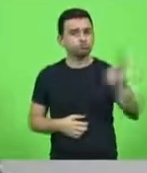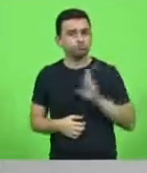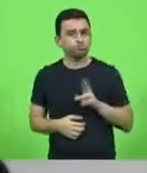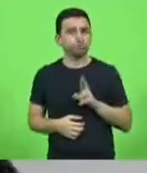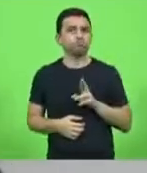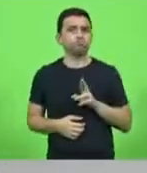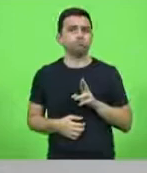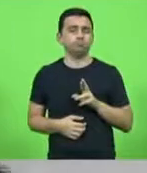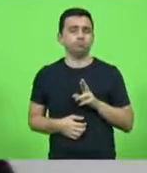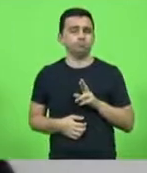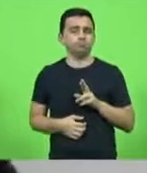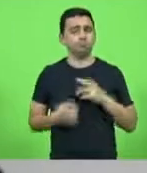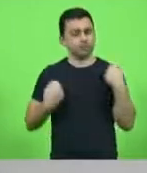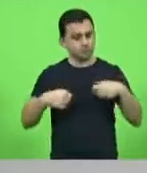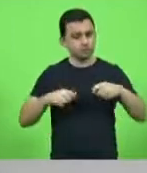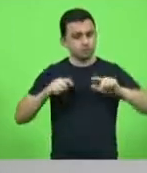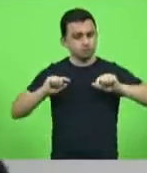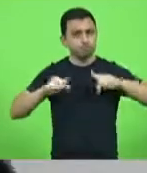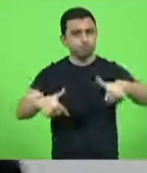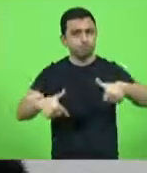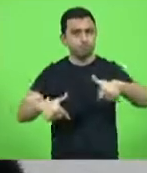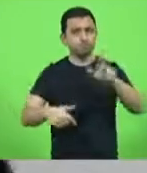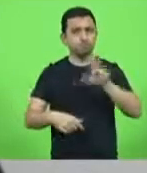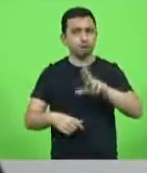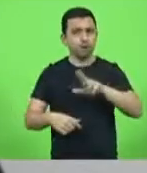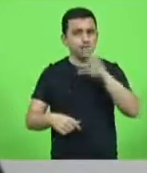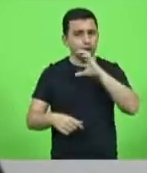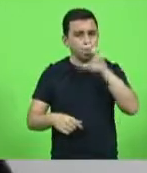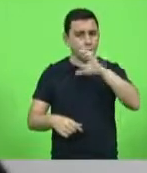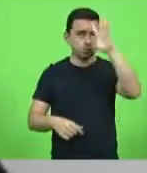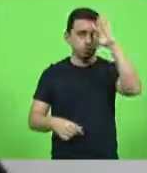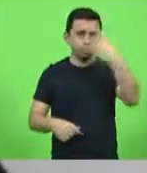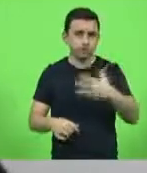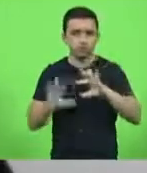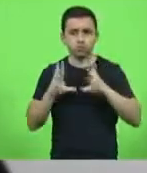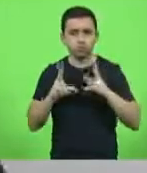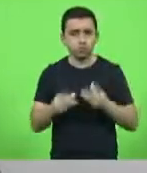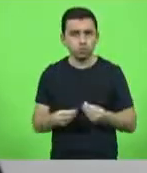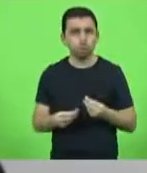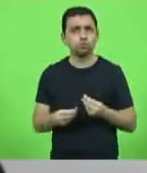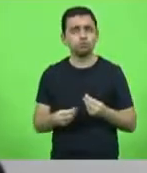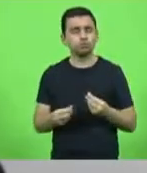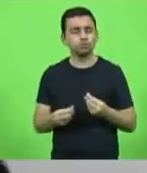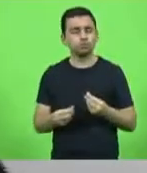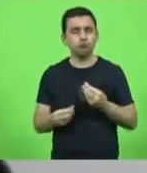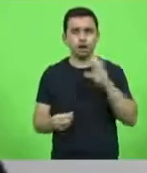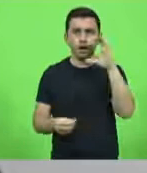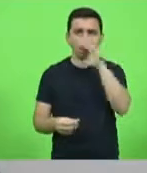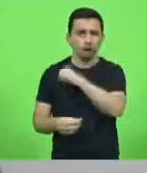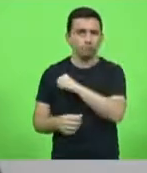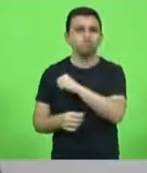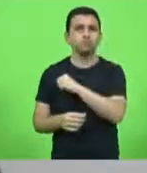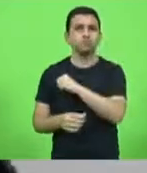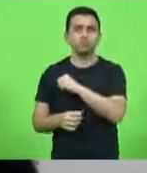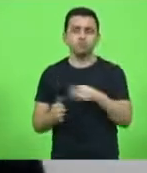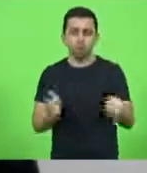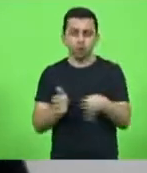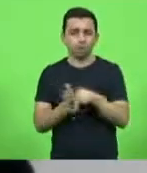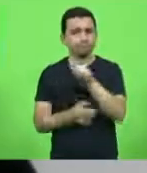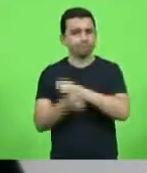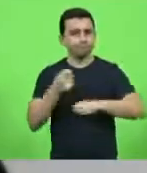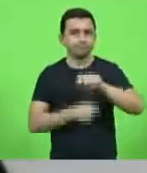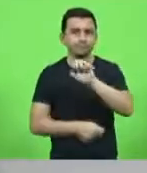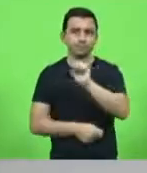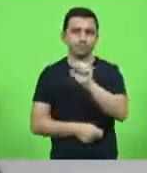e faça uma ação emergencial para resolver isso de forma definitiva essa questão da administração do